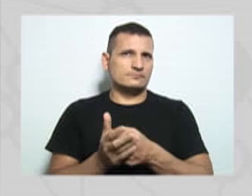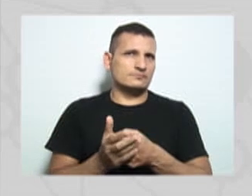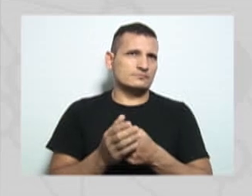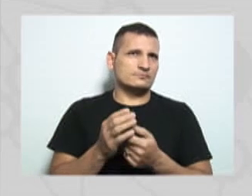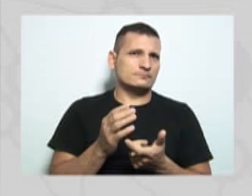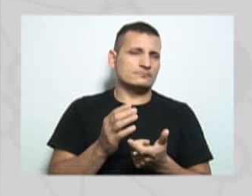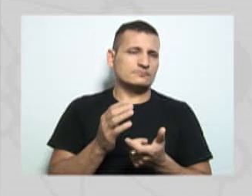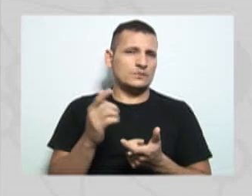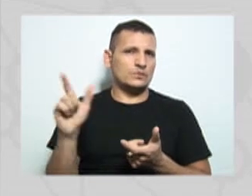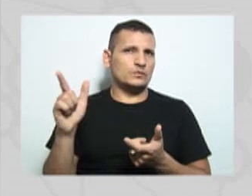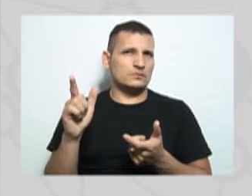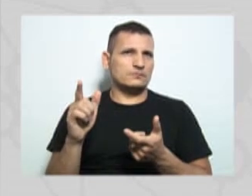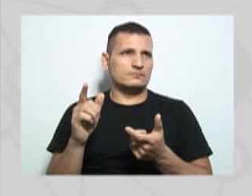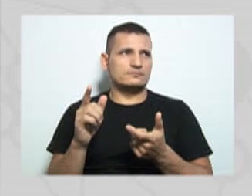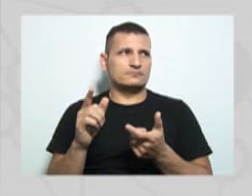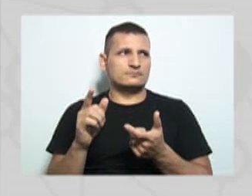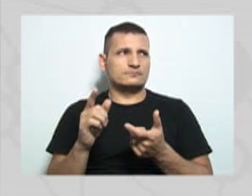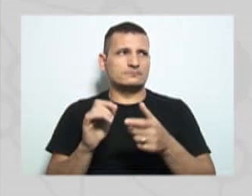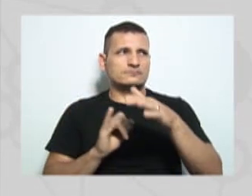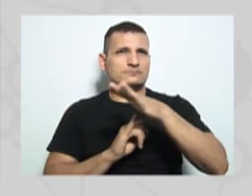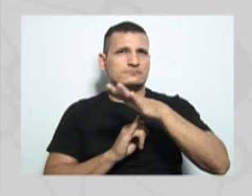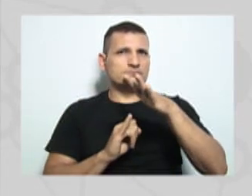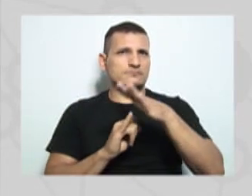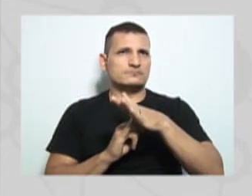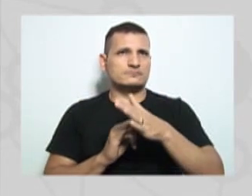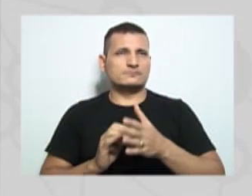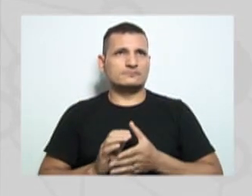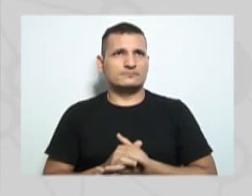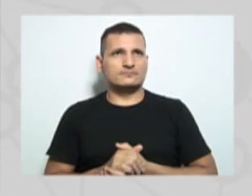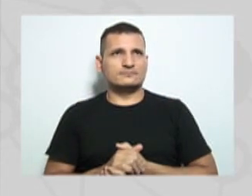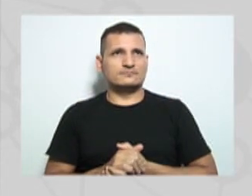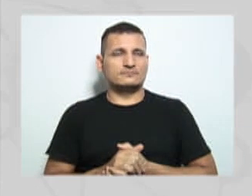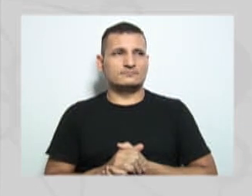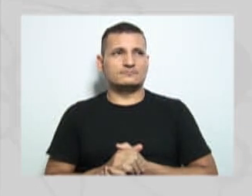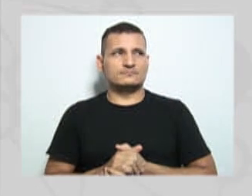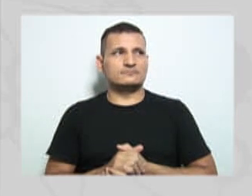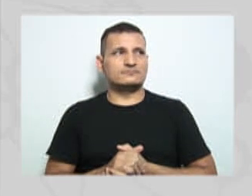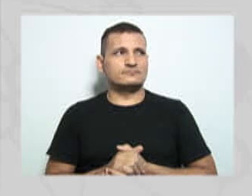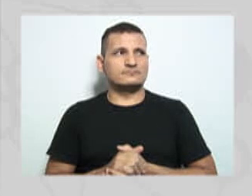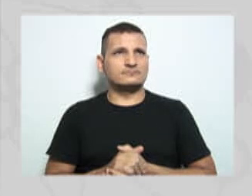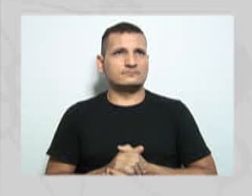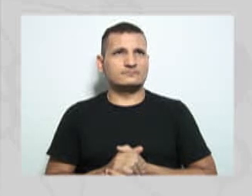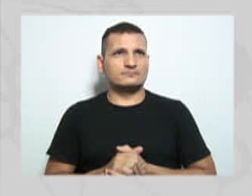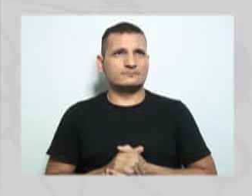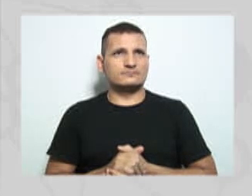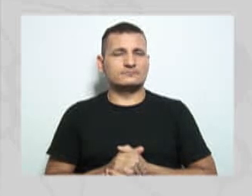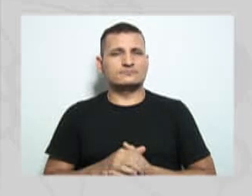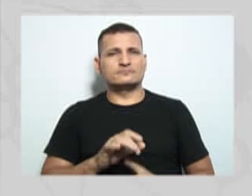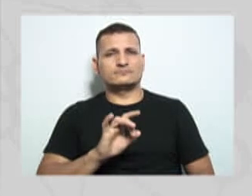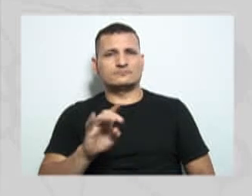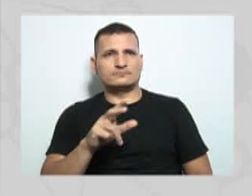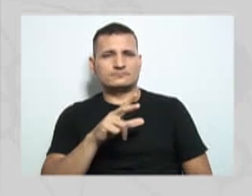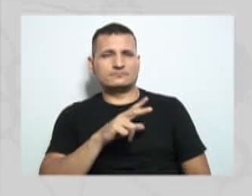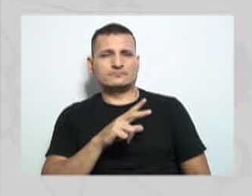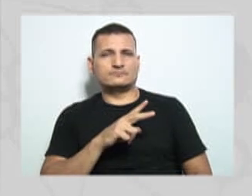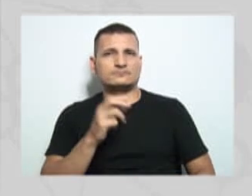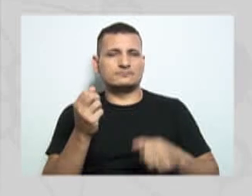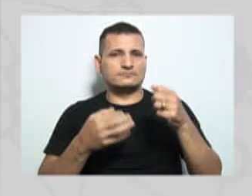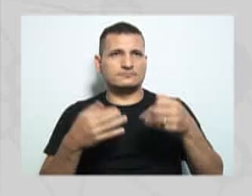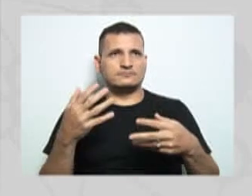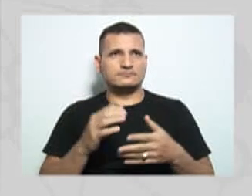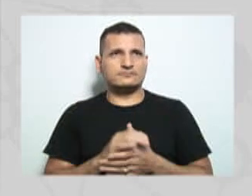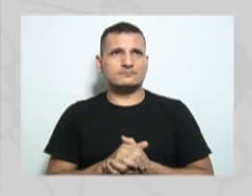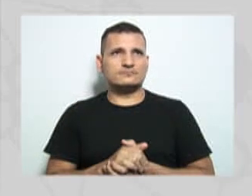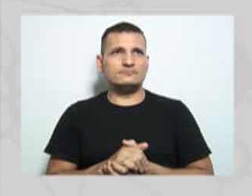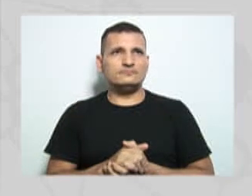em outras instituições financeiras não cooperativas. Isso aqui são um pouco das particularidades. E estão